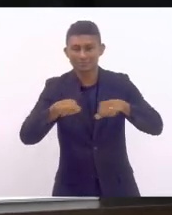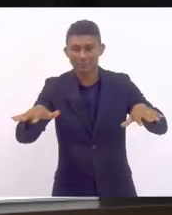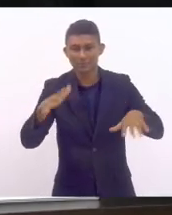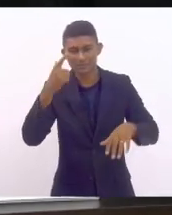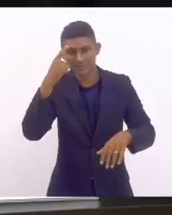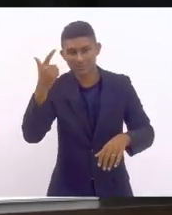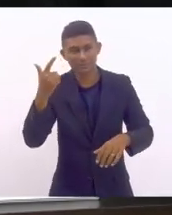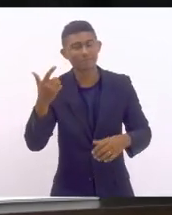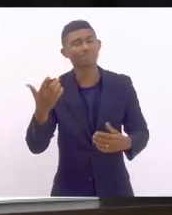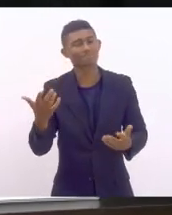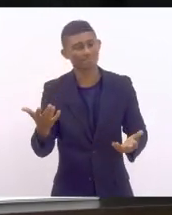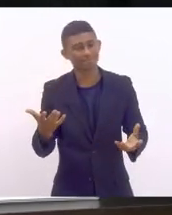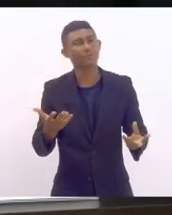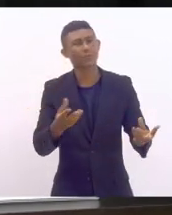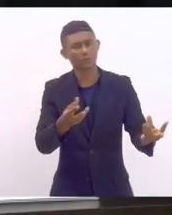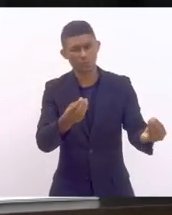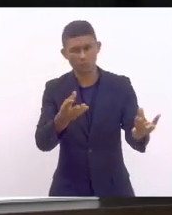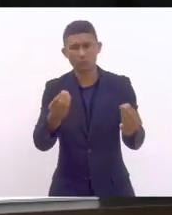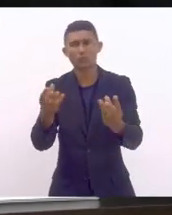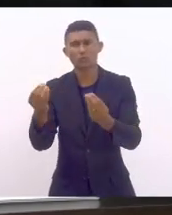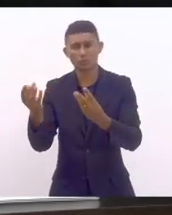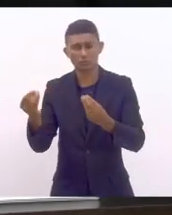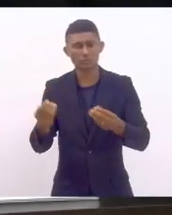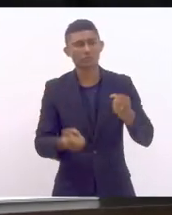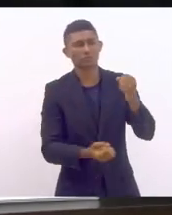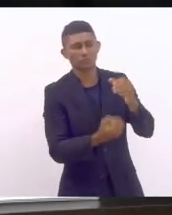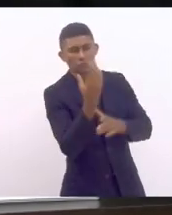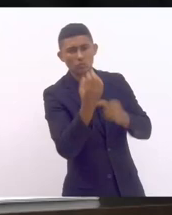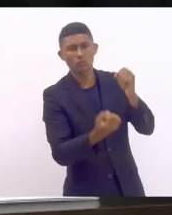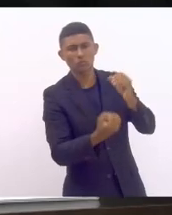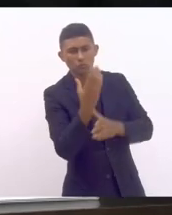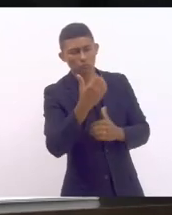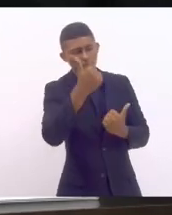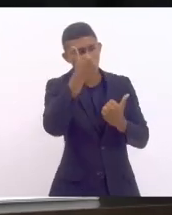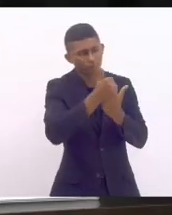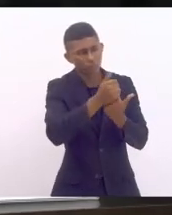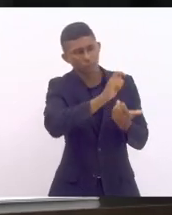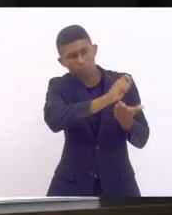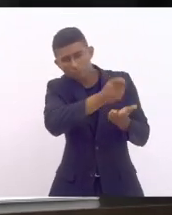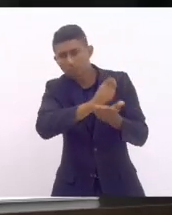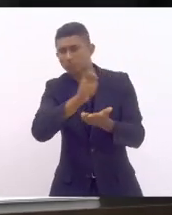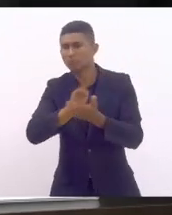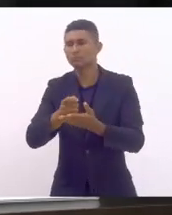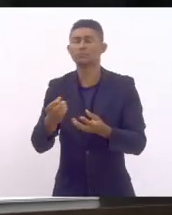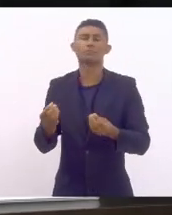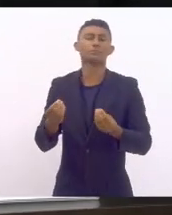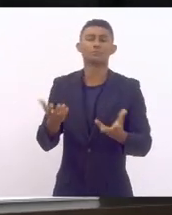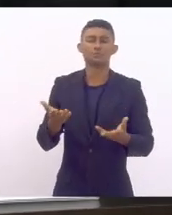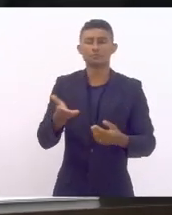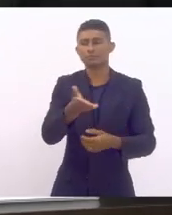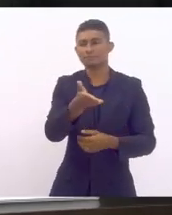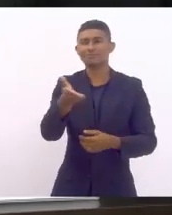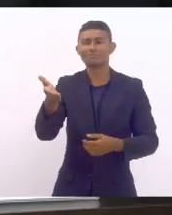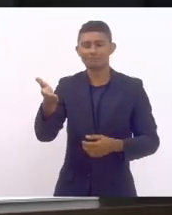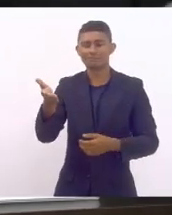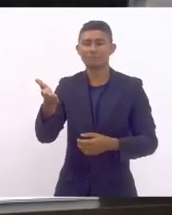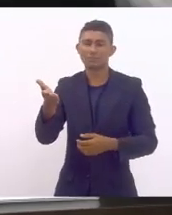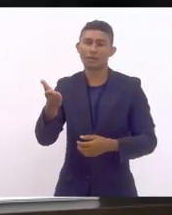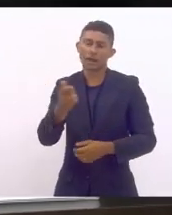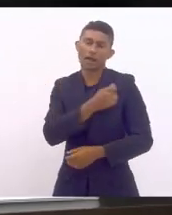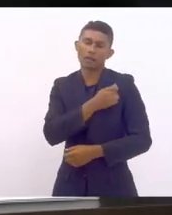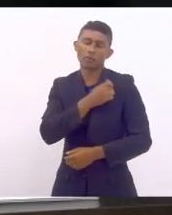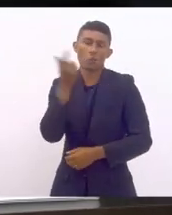nós na criaram bolsas por exemplo para acesso a questão da